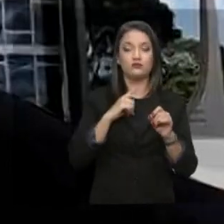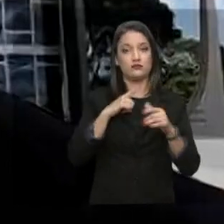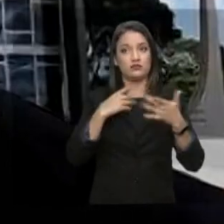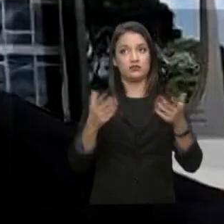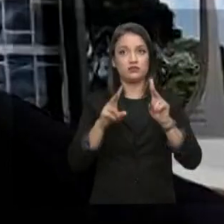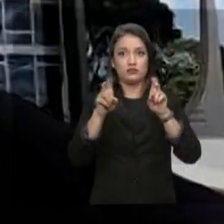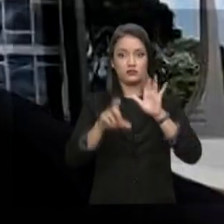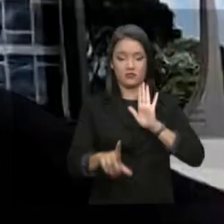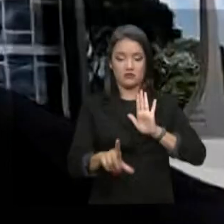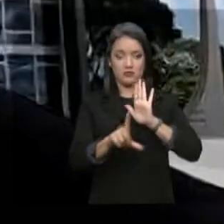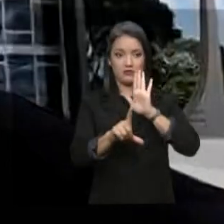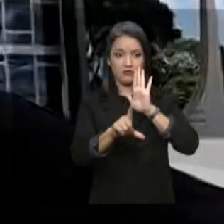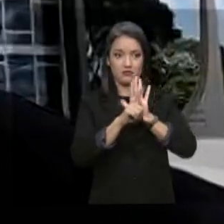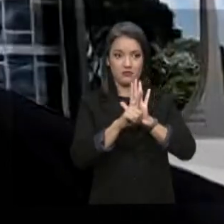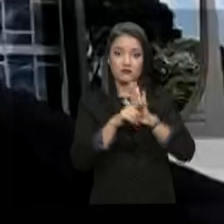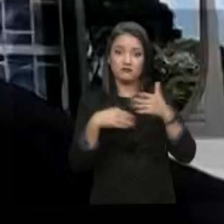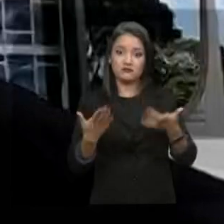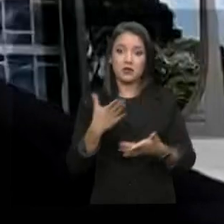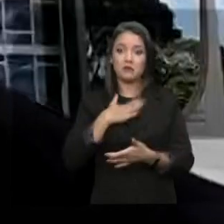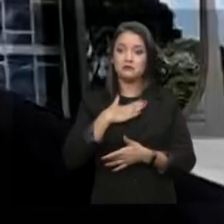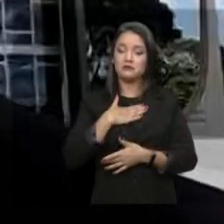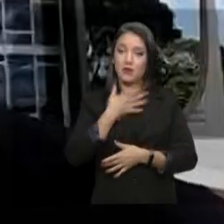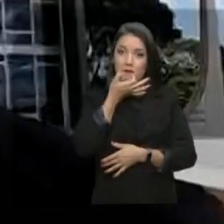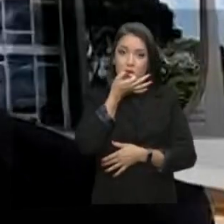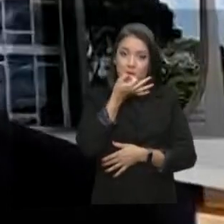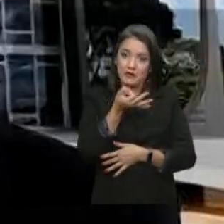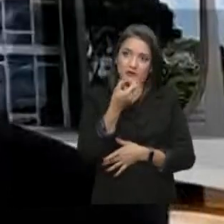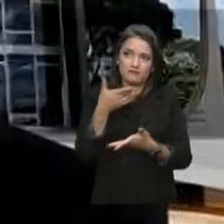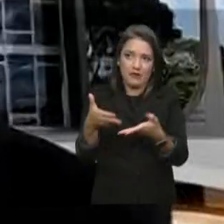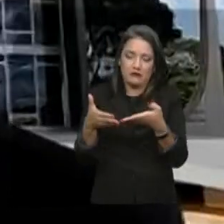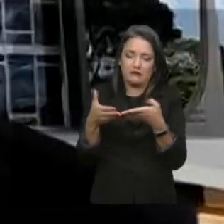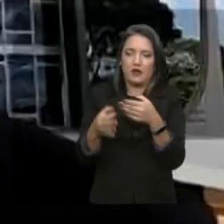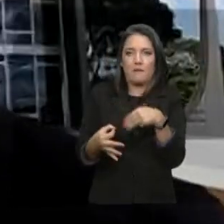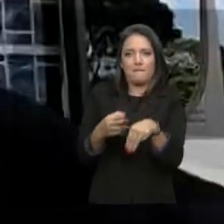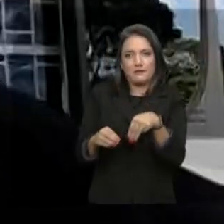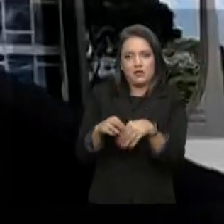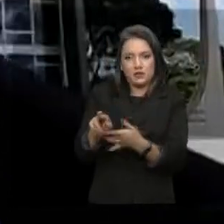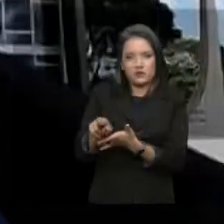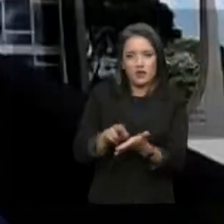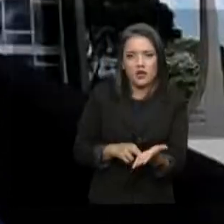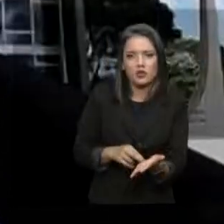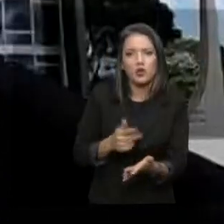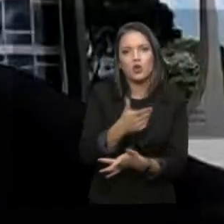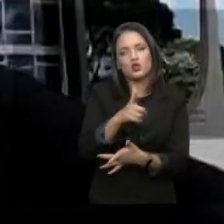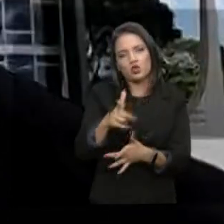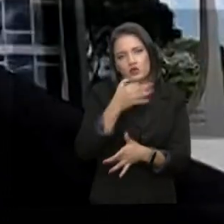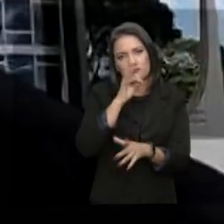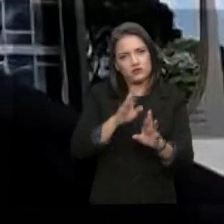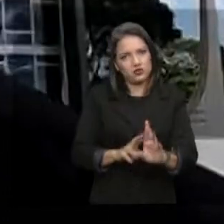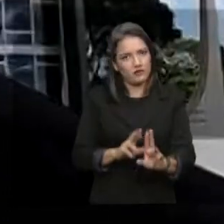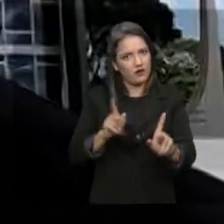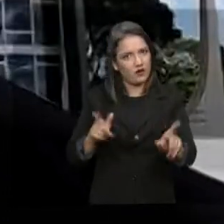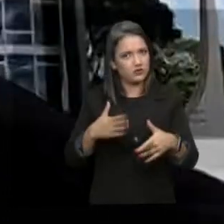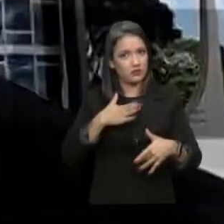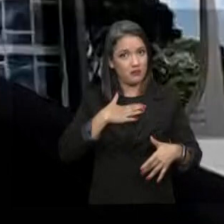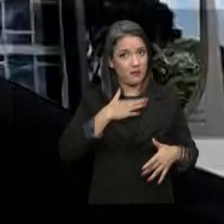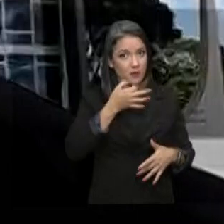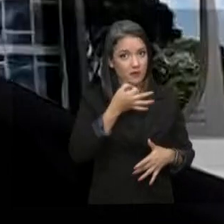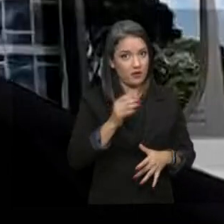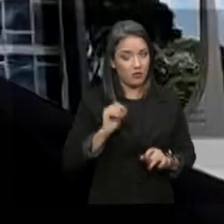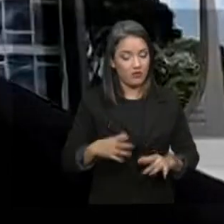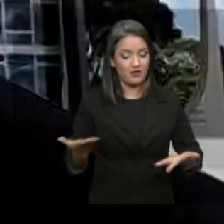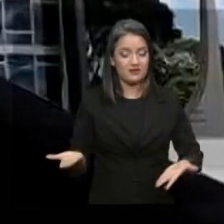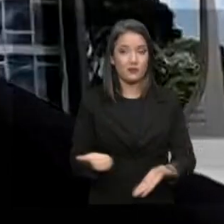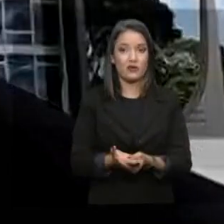Então, ao meu ver, pedindo a mais respeitosa vênia ao eminente relator e todos aqueles que pensam de forma diferente, a